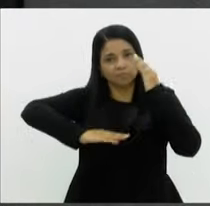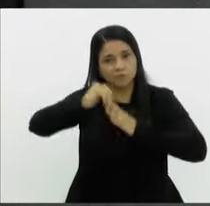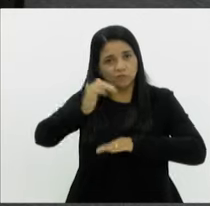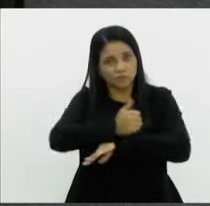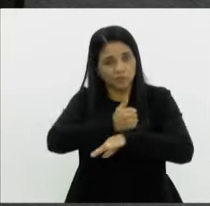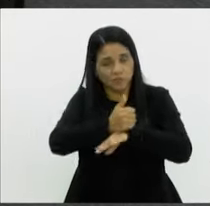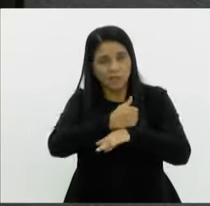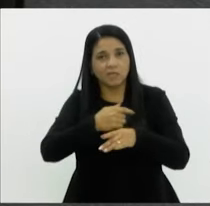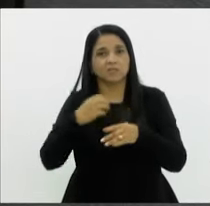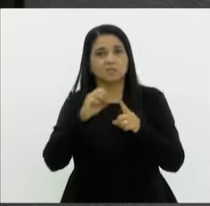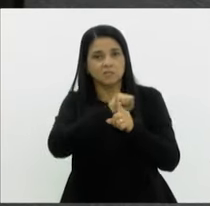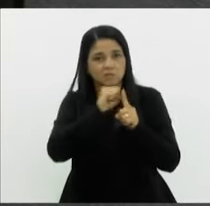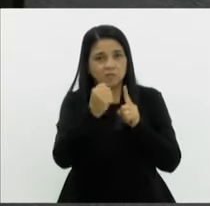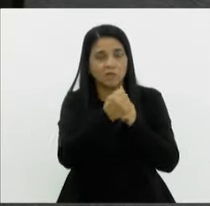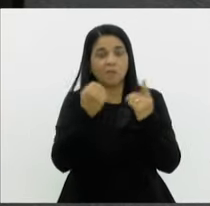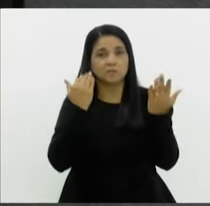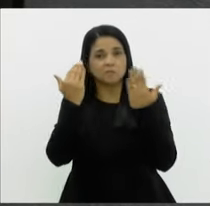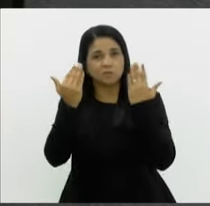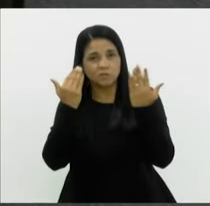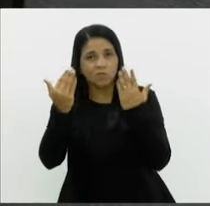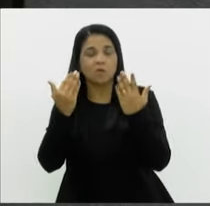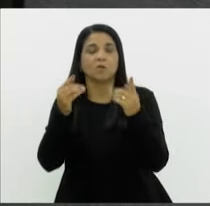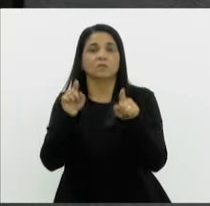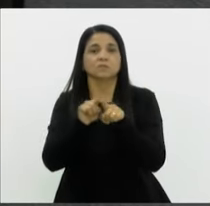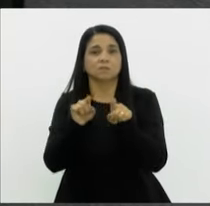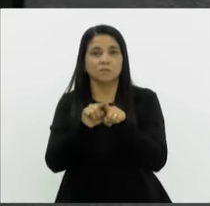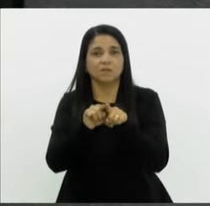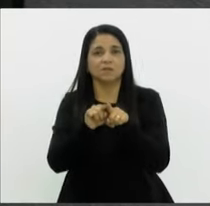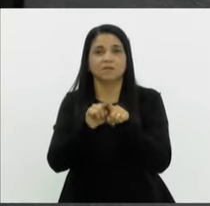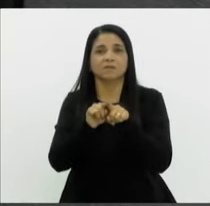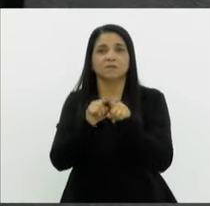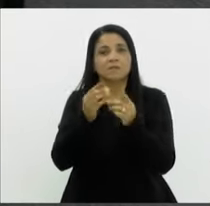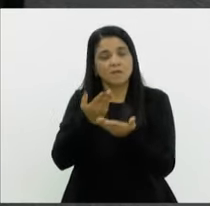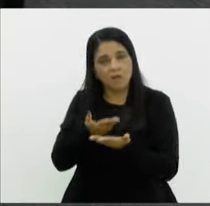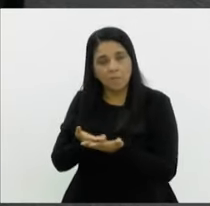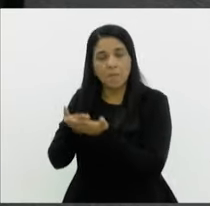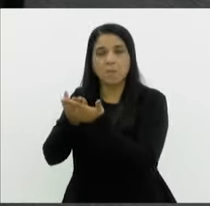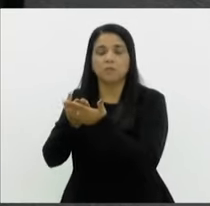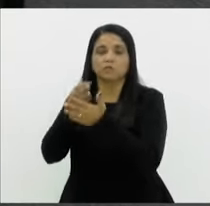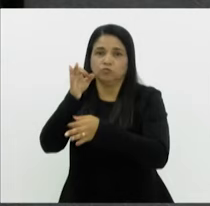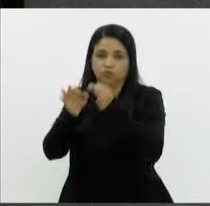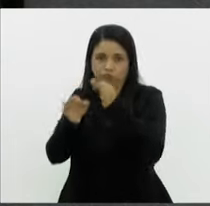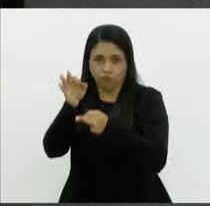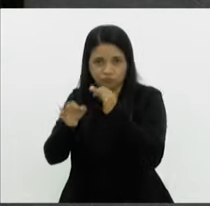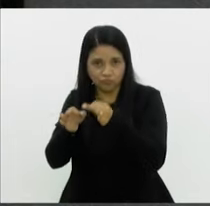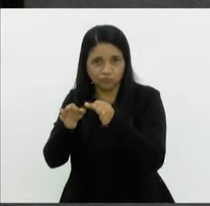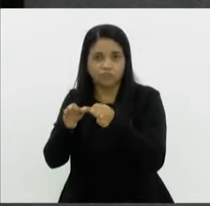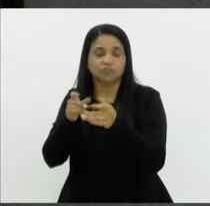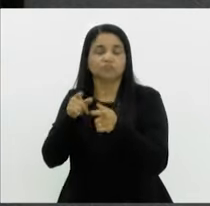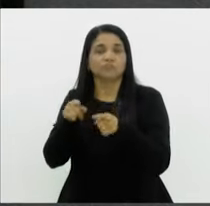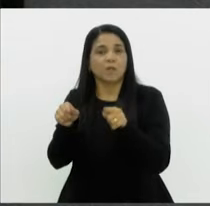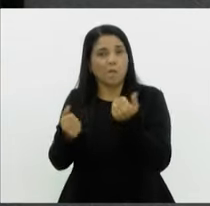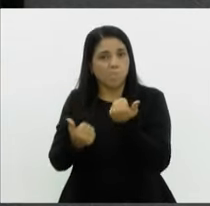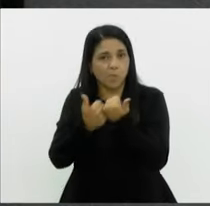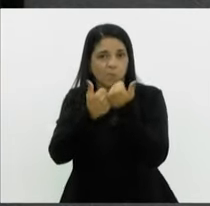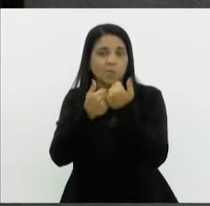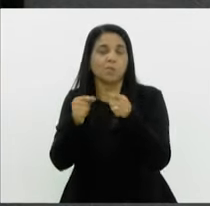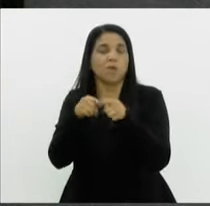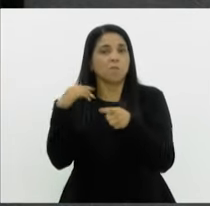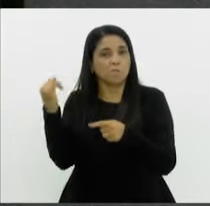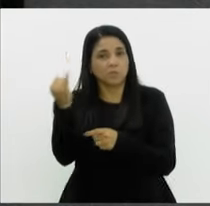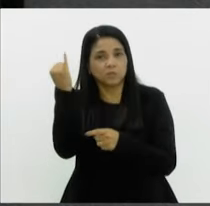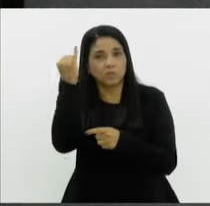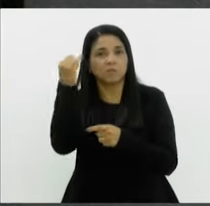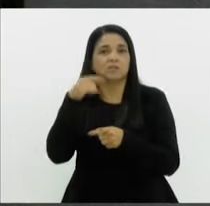assistente social, psicóloga e também encaminhamento jurídico. Isso é importante porque nós estamos